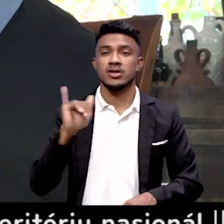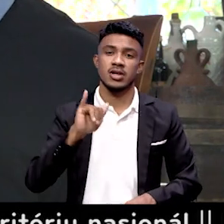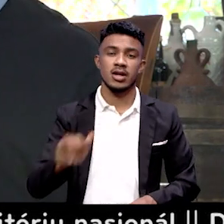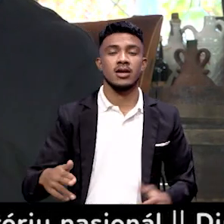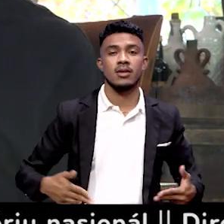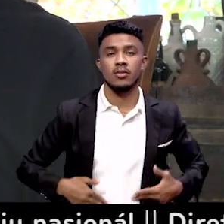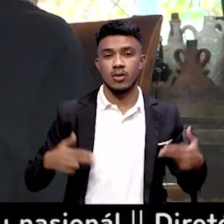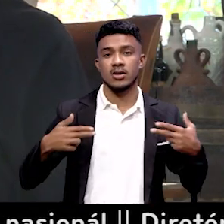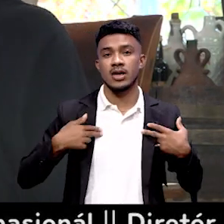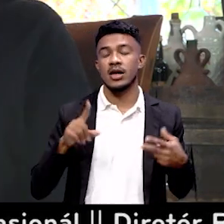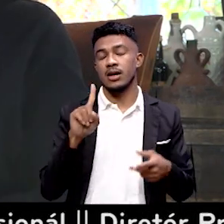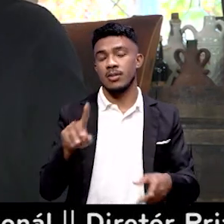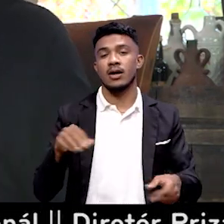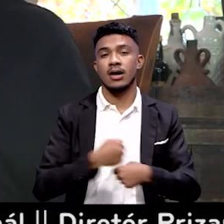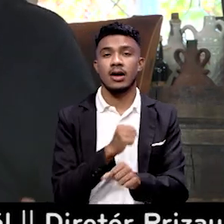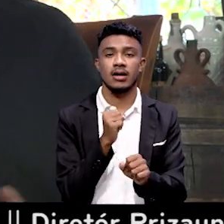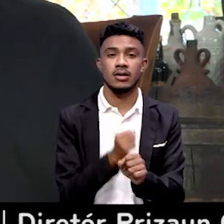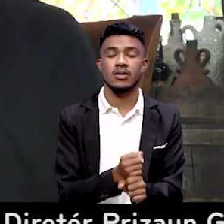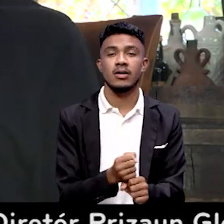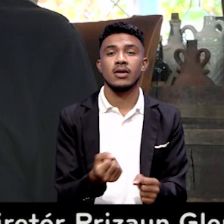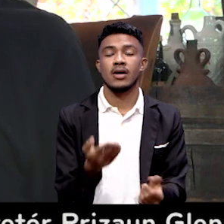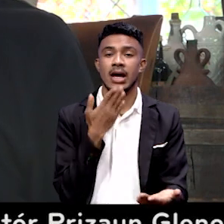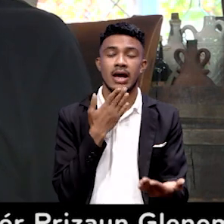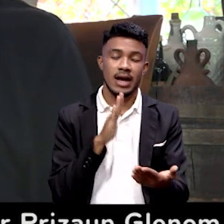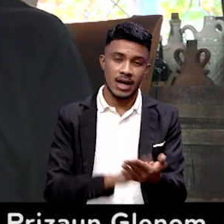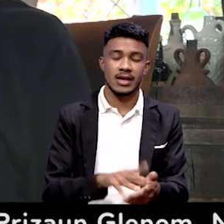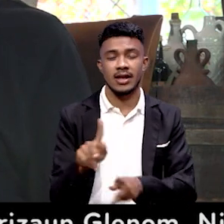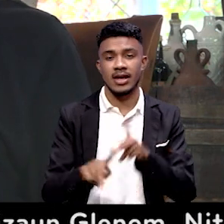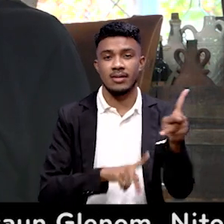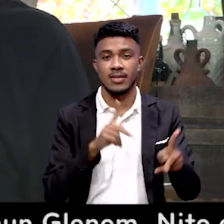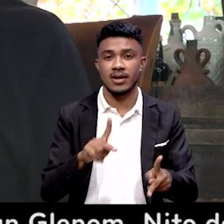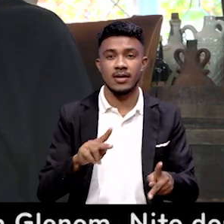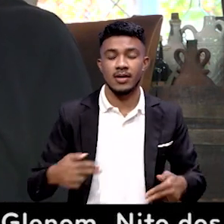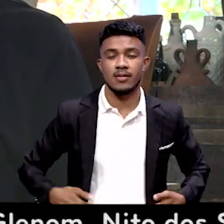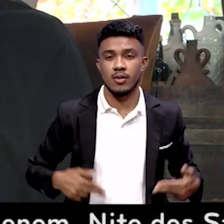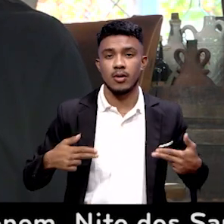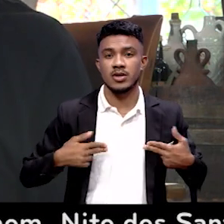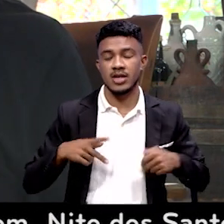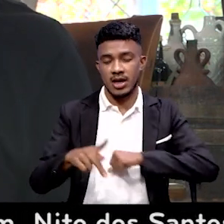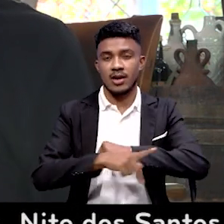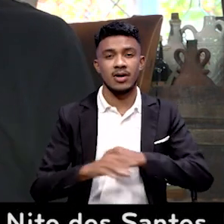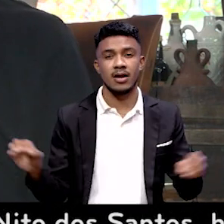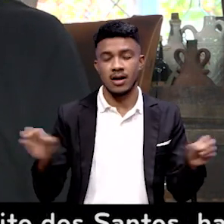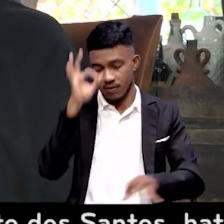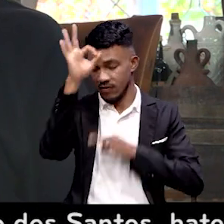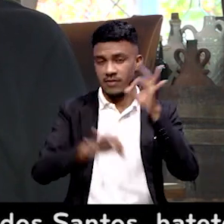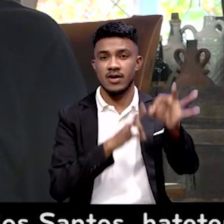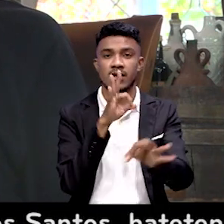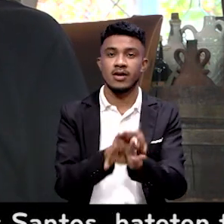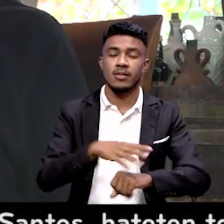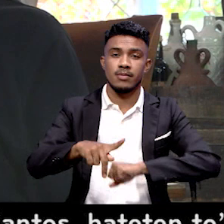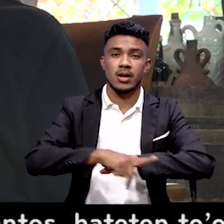Némaca estraga a democracia, povo se la fiertan partidos políticos, la fiertan democracia.